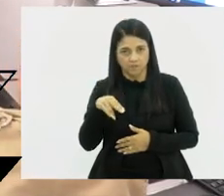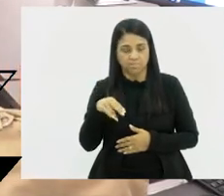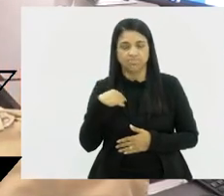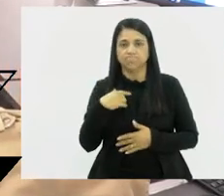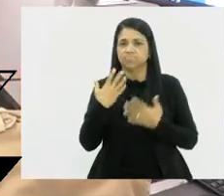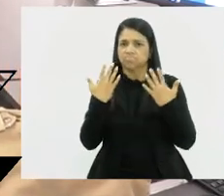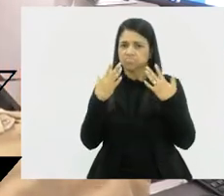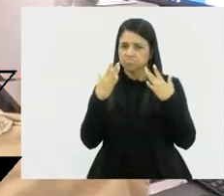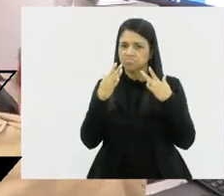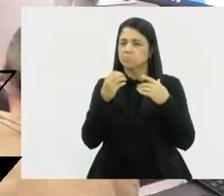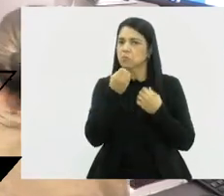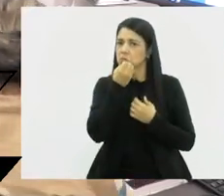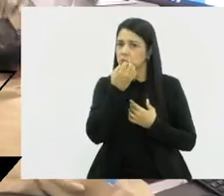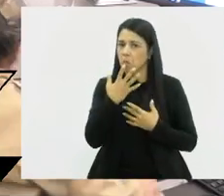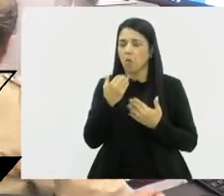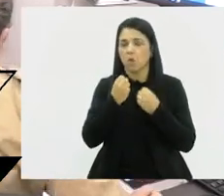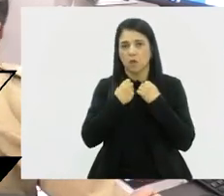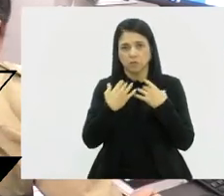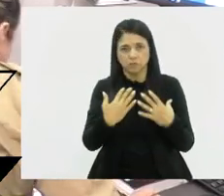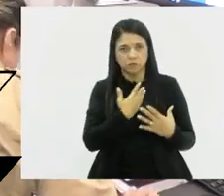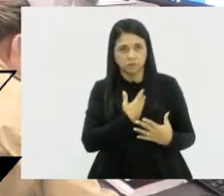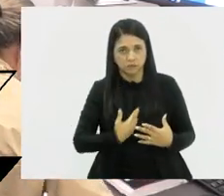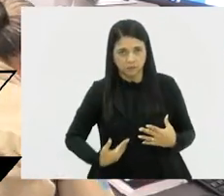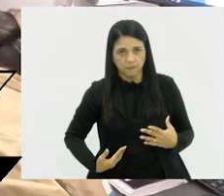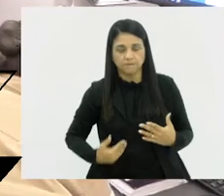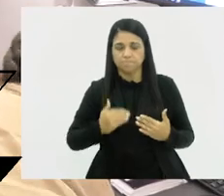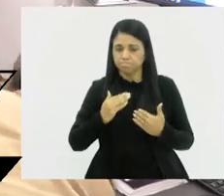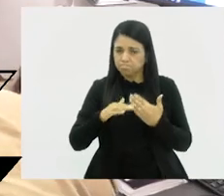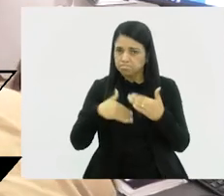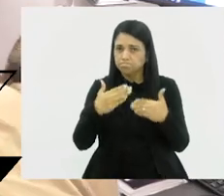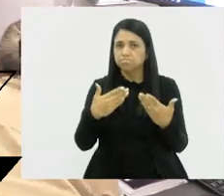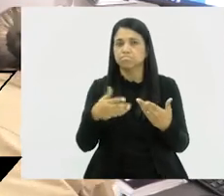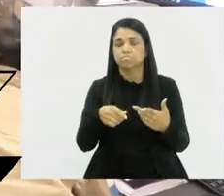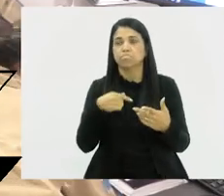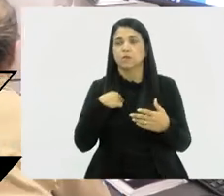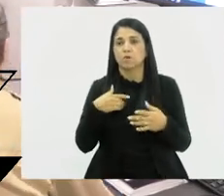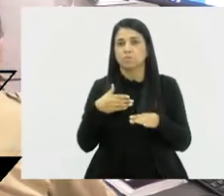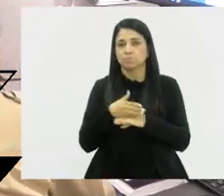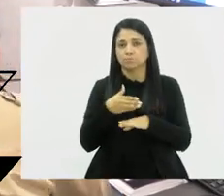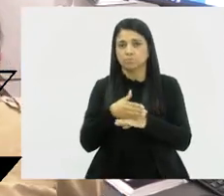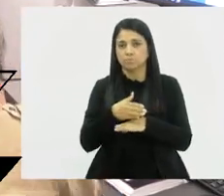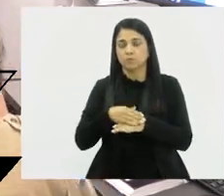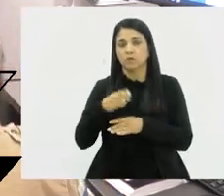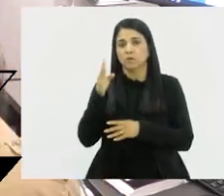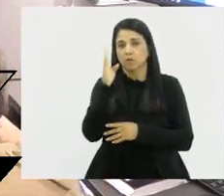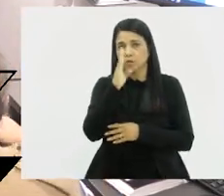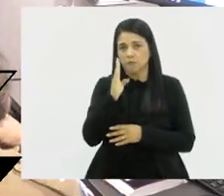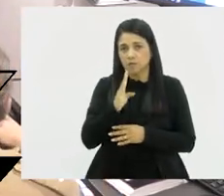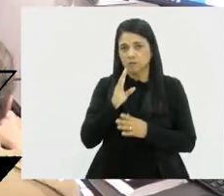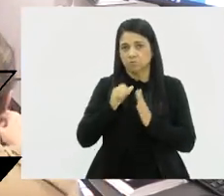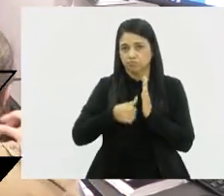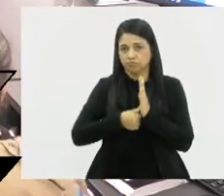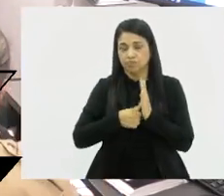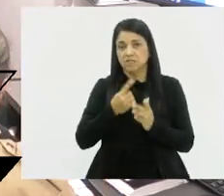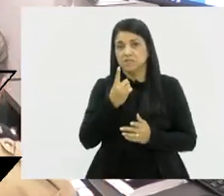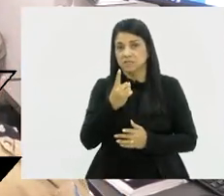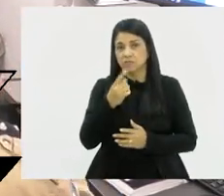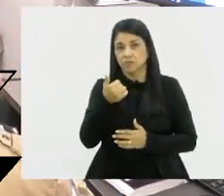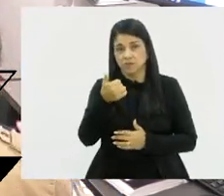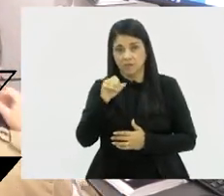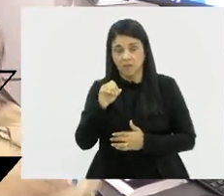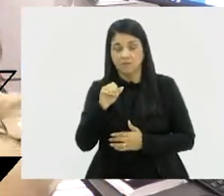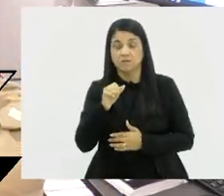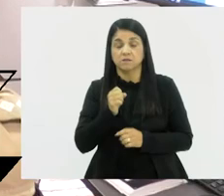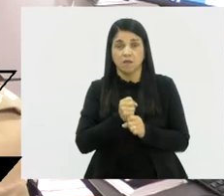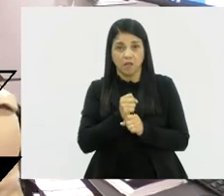muito construtiva essa audiência. Eu faço parte do Brasil Canil Clube, uma entidade de 102 anos, sou